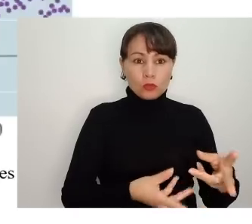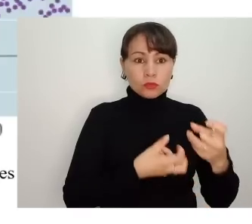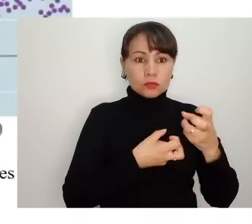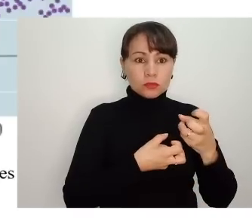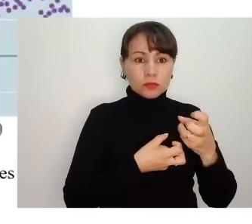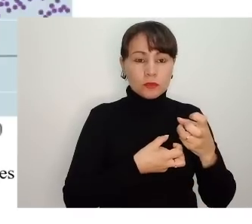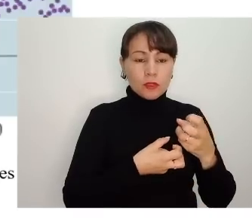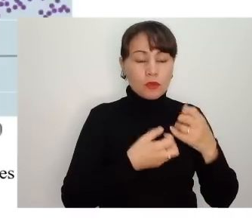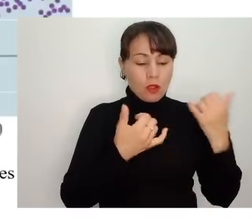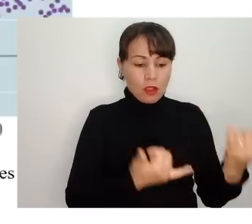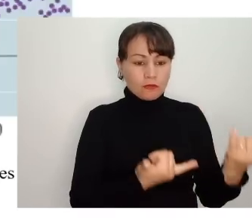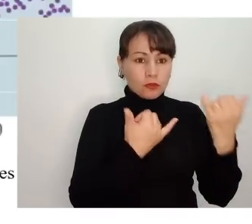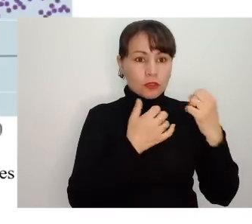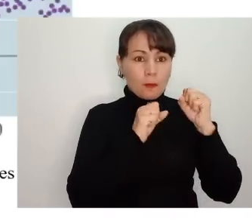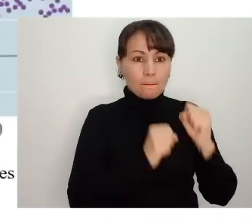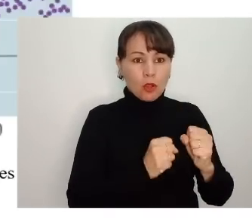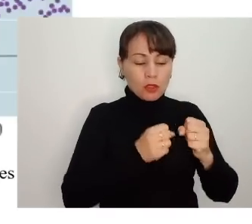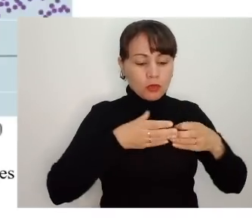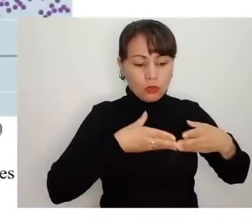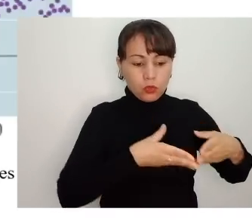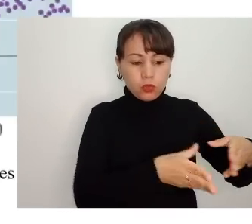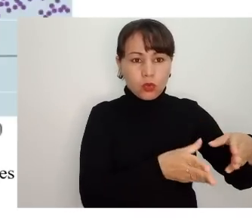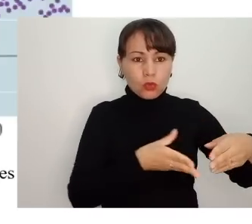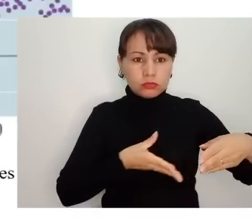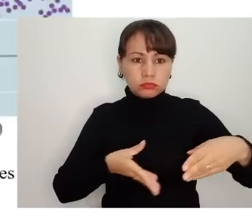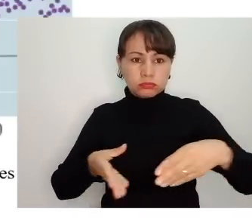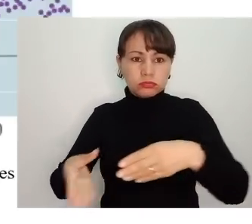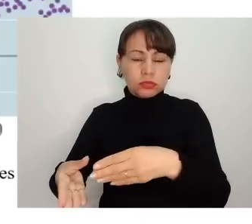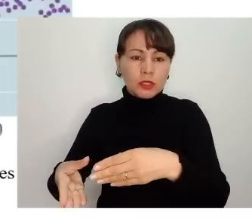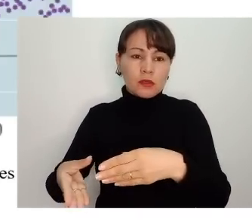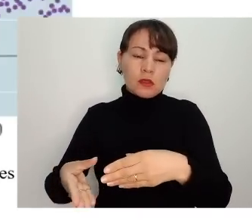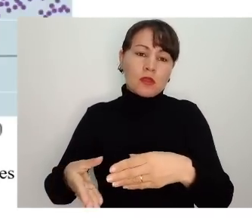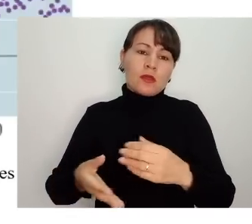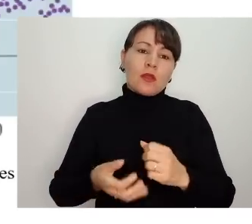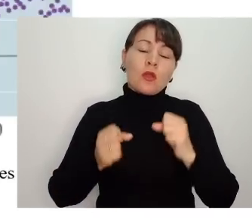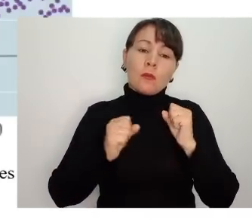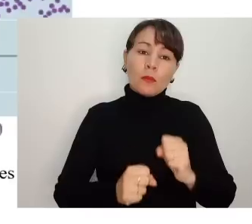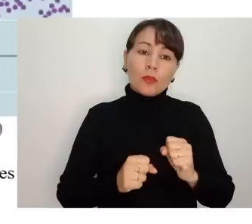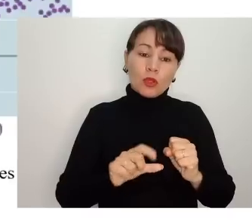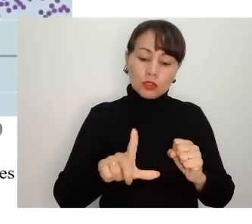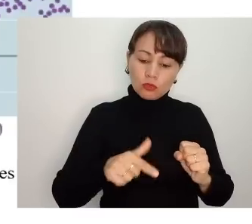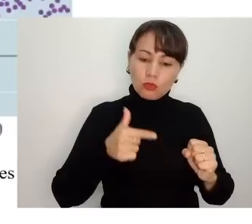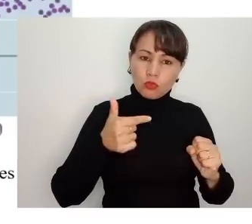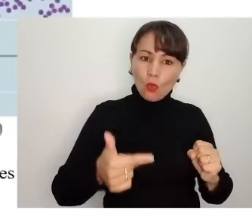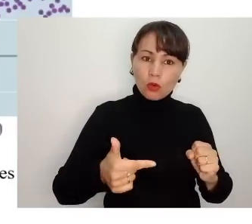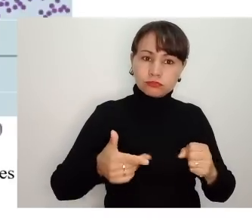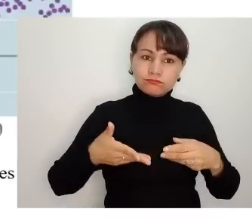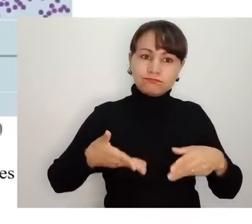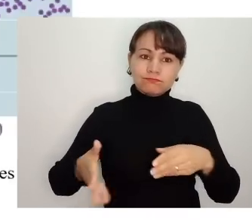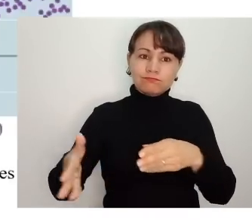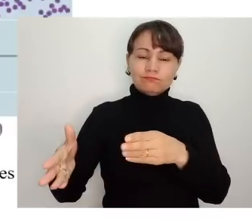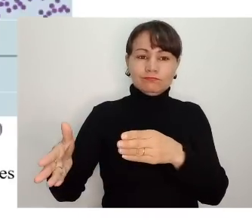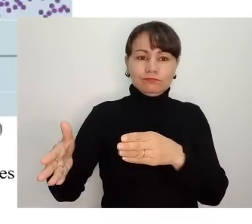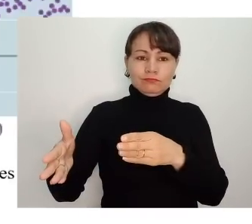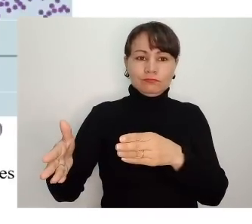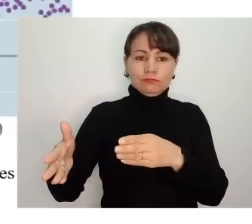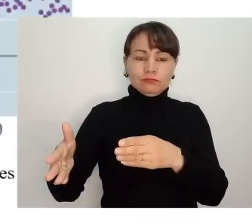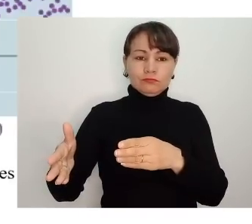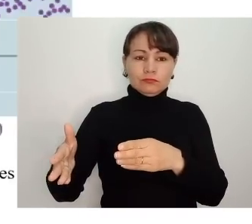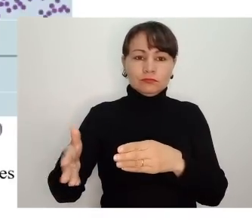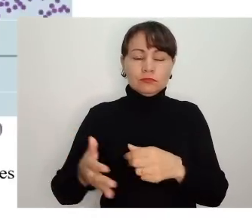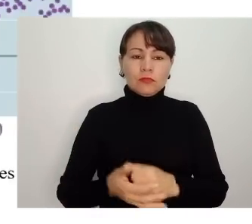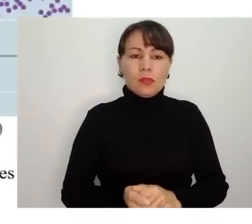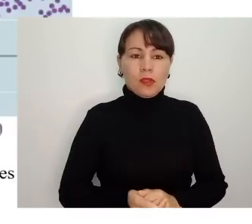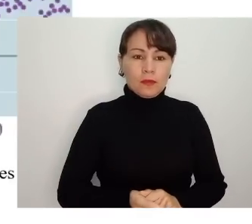viram, né, a informação ela pode pegar uma via direta, como ela pode pegar uma via indireta.